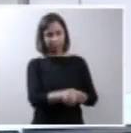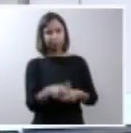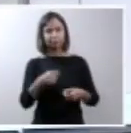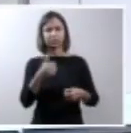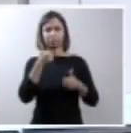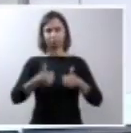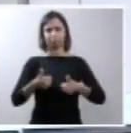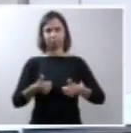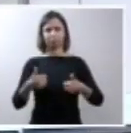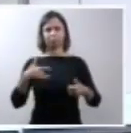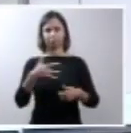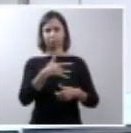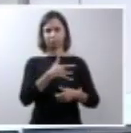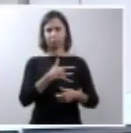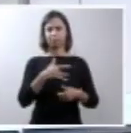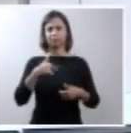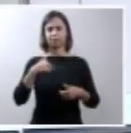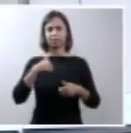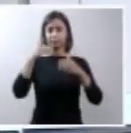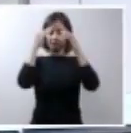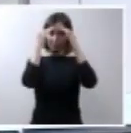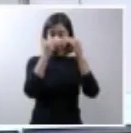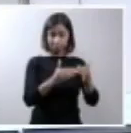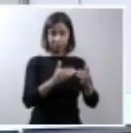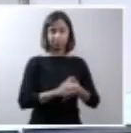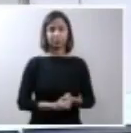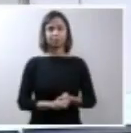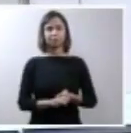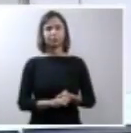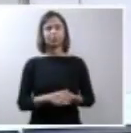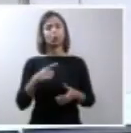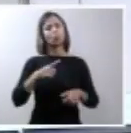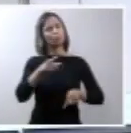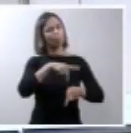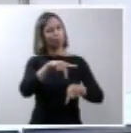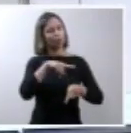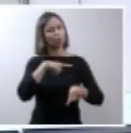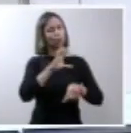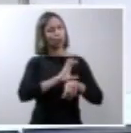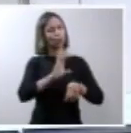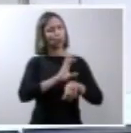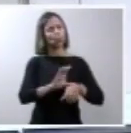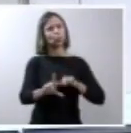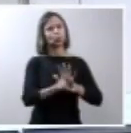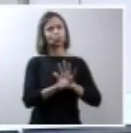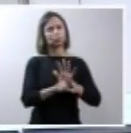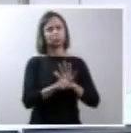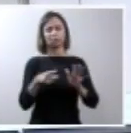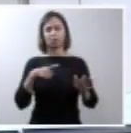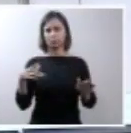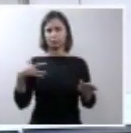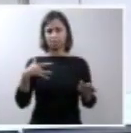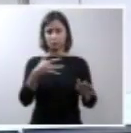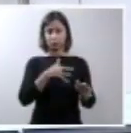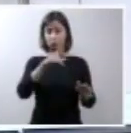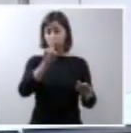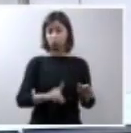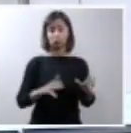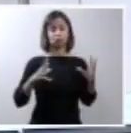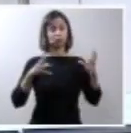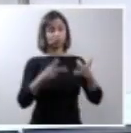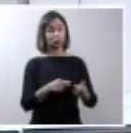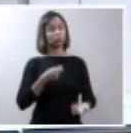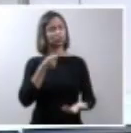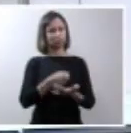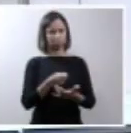mental está sendo desrespeitado em um país em que a constituição considera a saúde um direito de todo